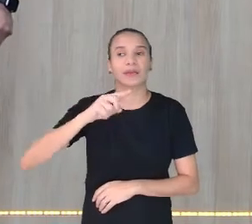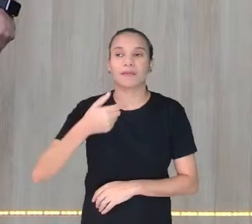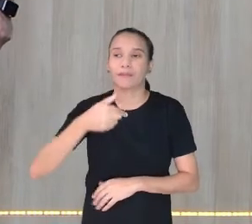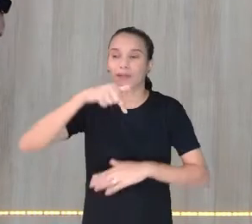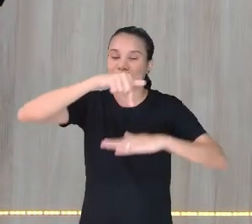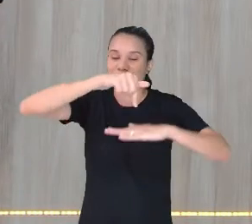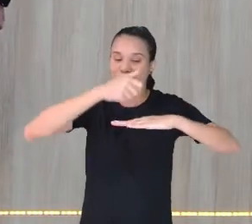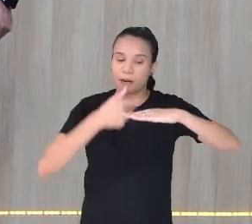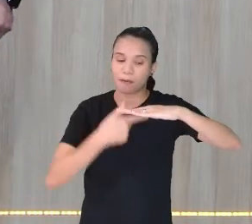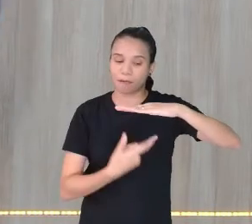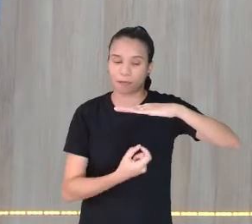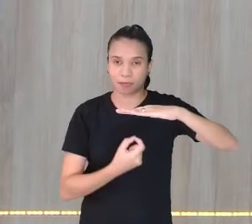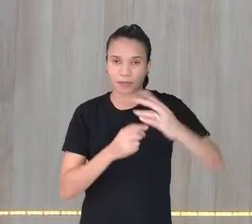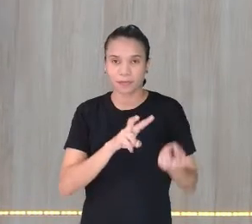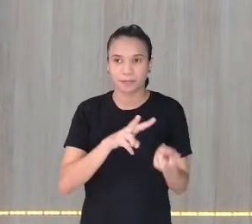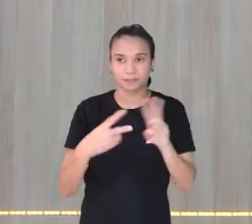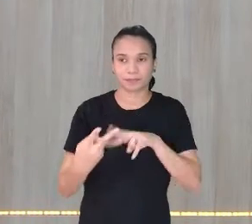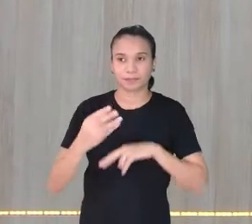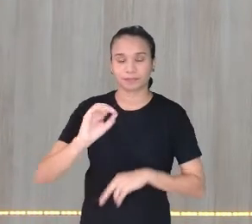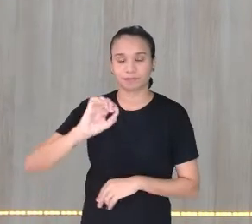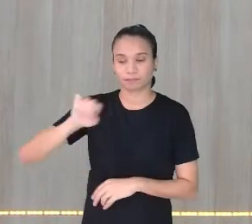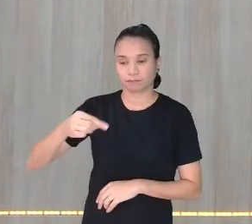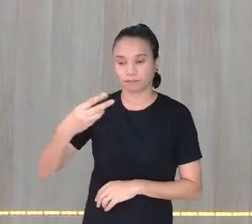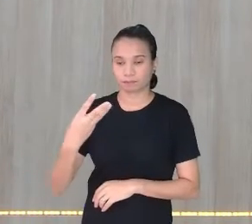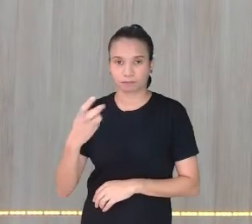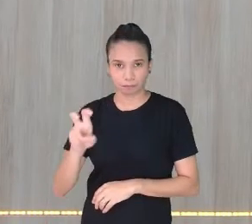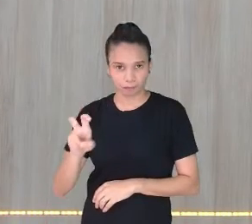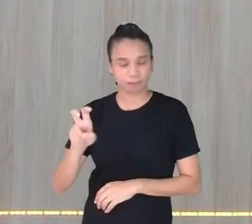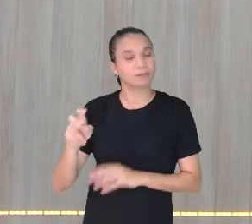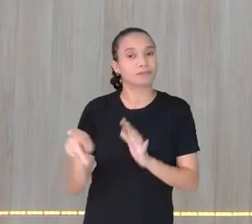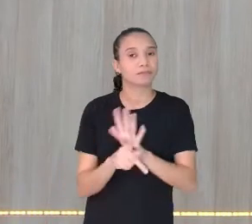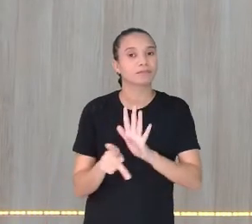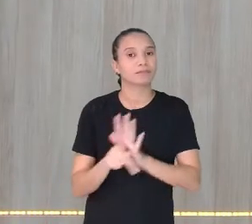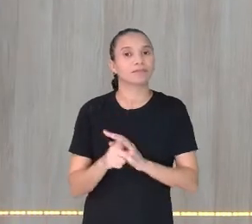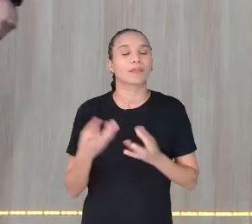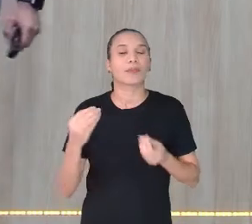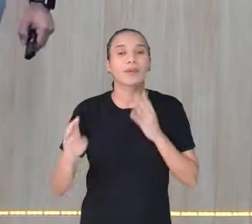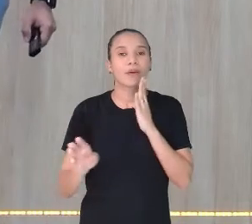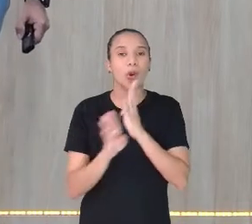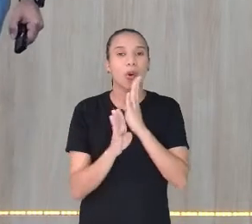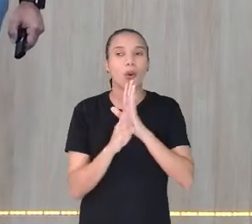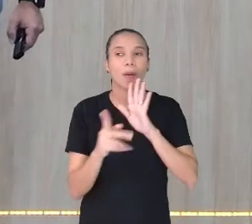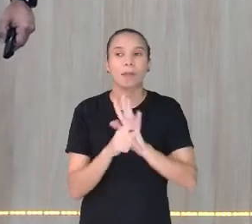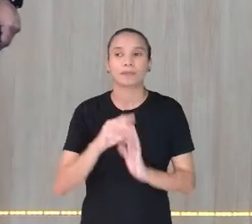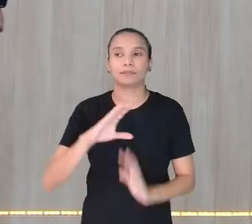um número decimal, efetuando a sua divisão, encontrando aí